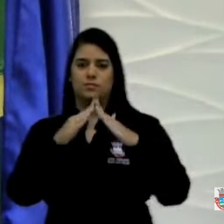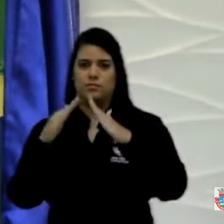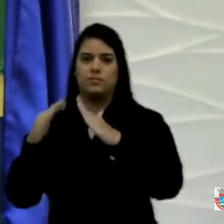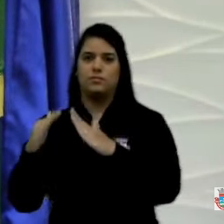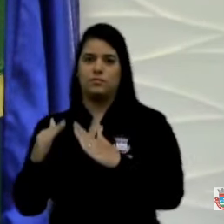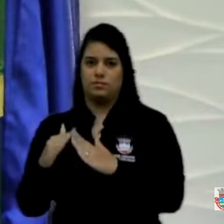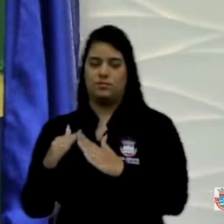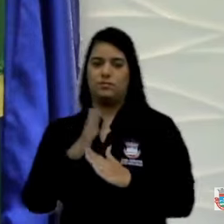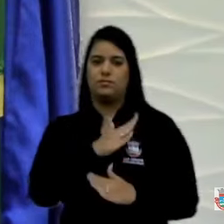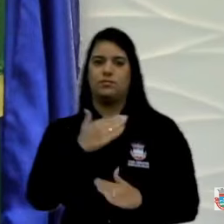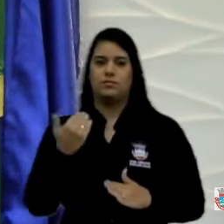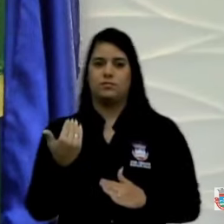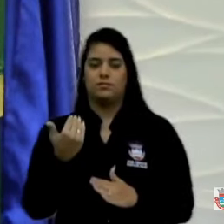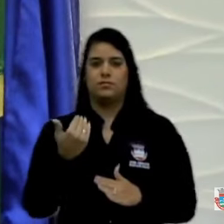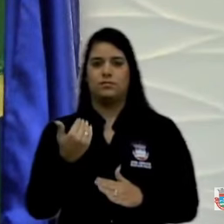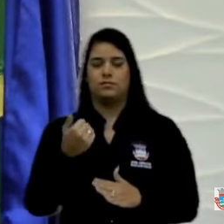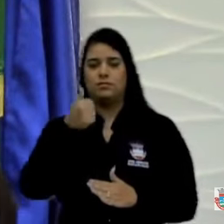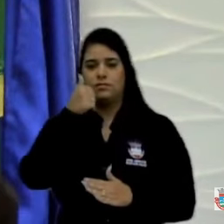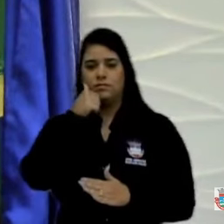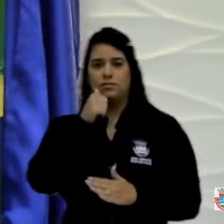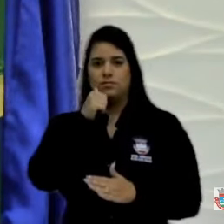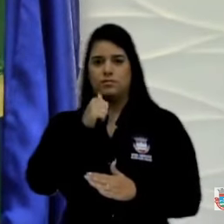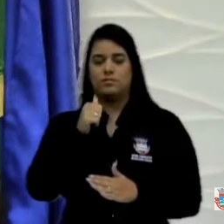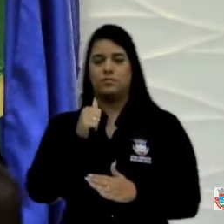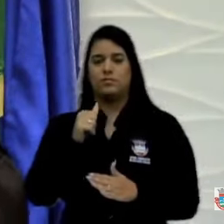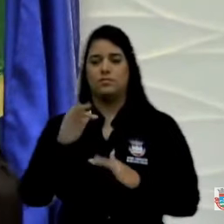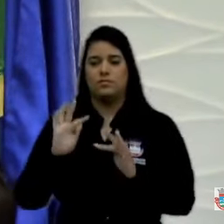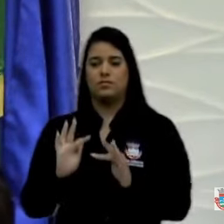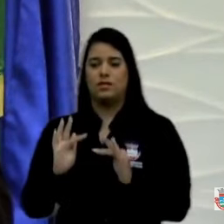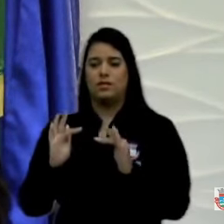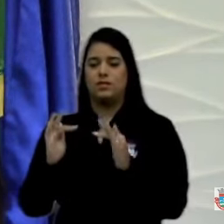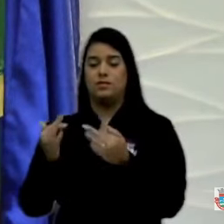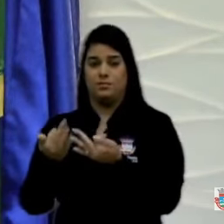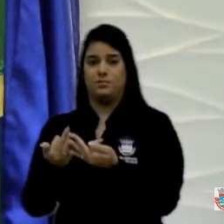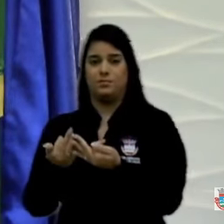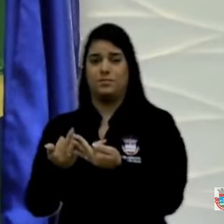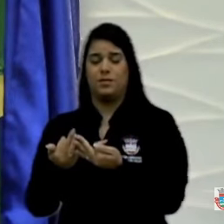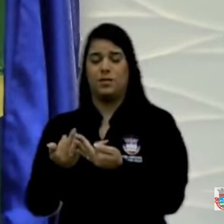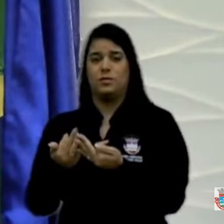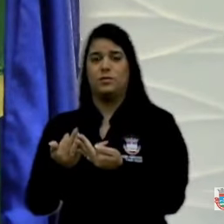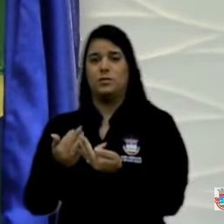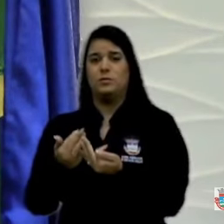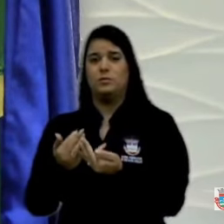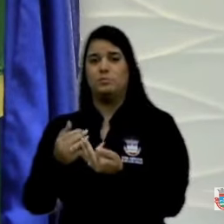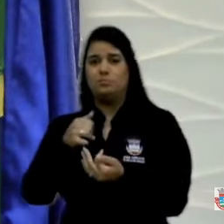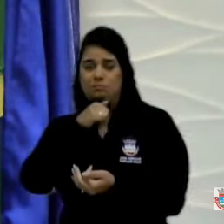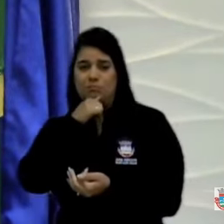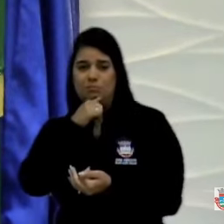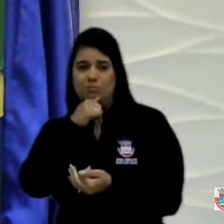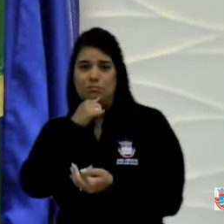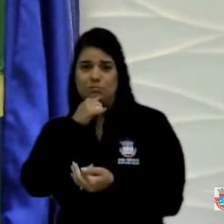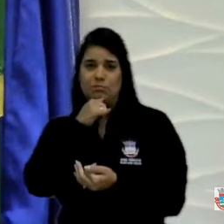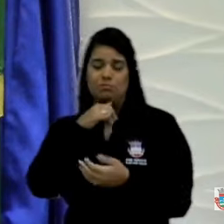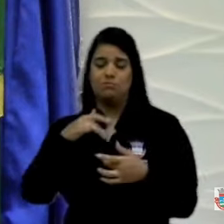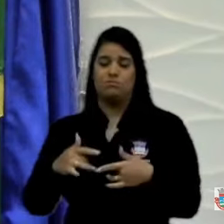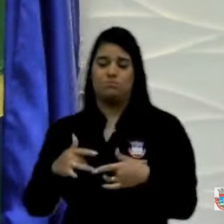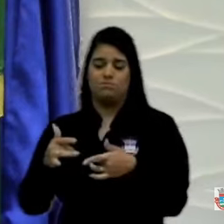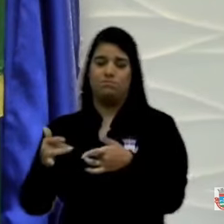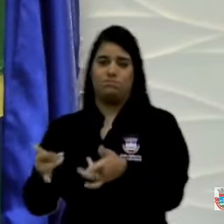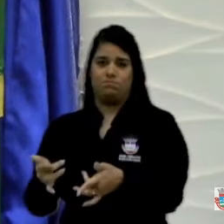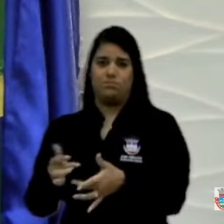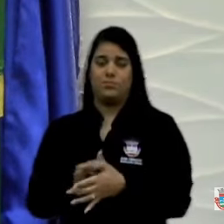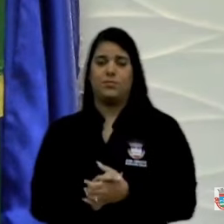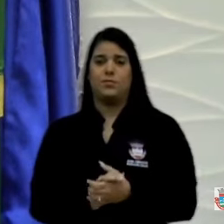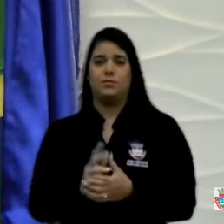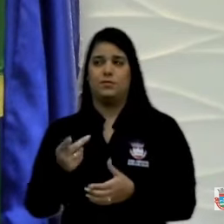pelo falecimento da mesma, a família enlutada. Quero aqui ser solidário a todos. Toda a